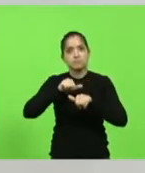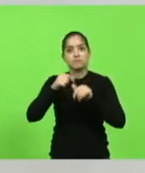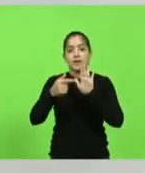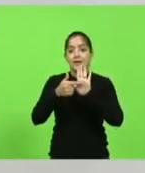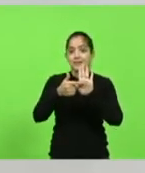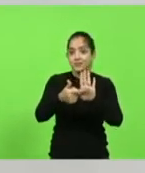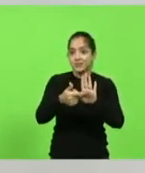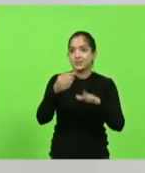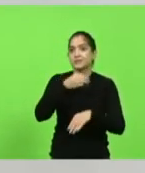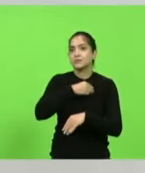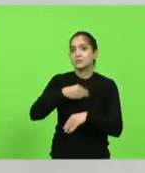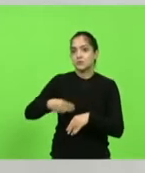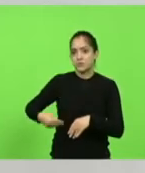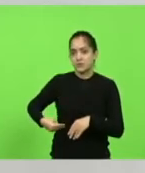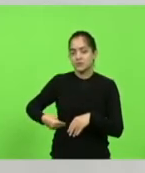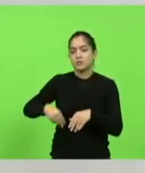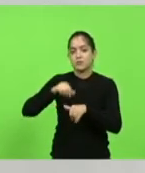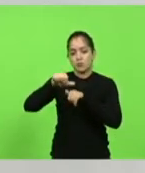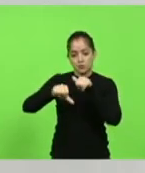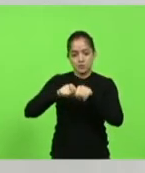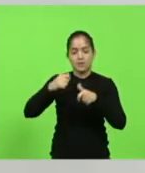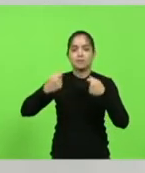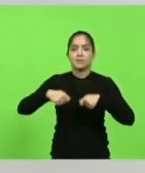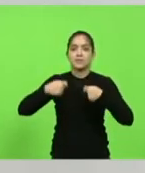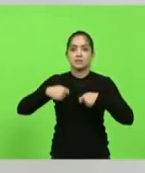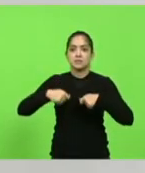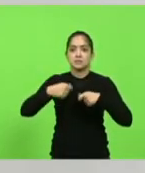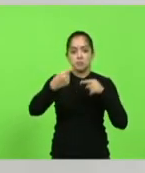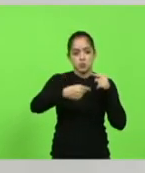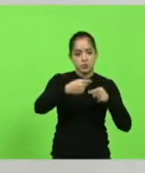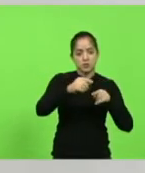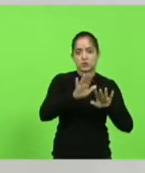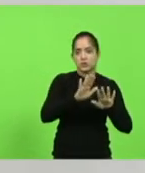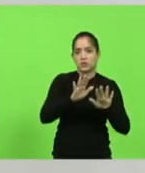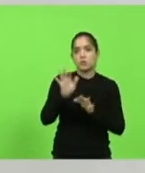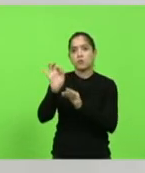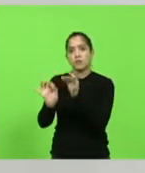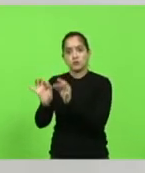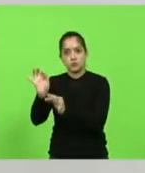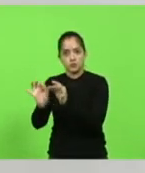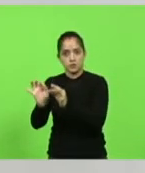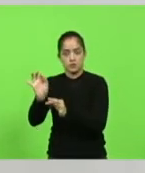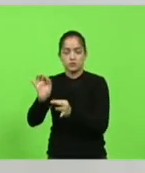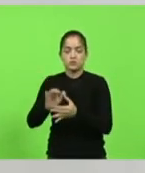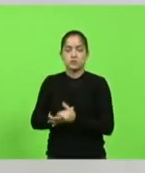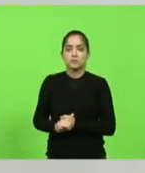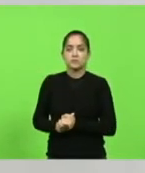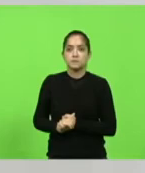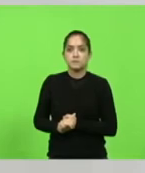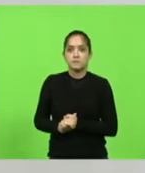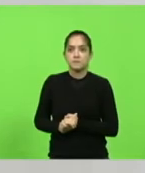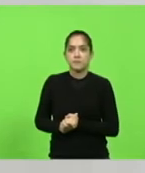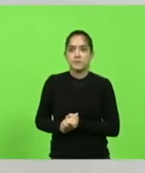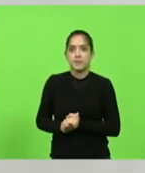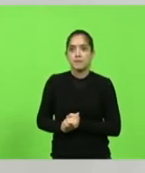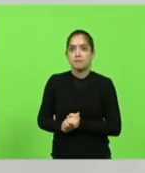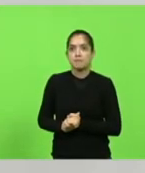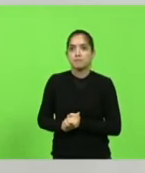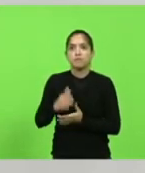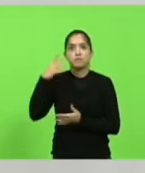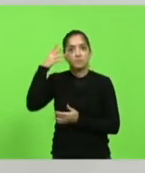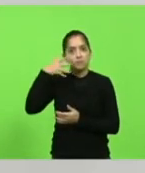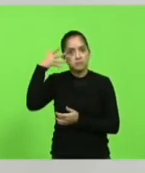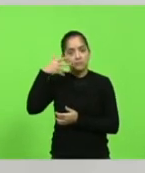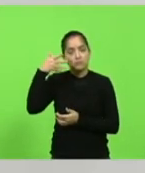dos ministros para que não sejam mais políticas e sim jurídicas. Deputado Sargento Lima. Prazer ouvir esse discurso do